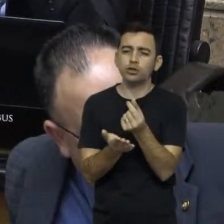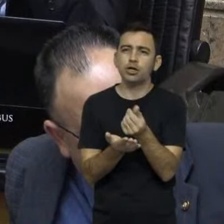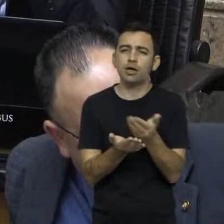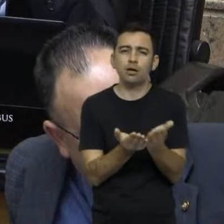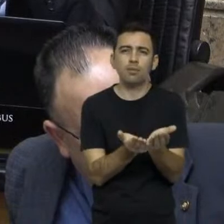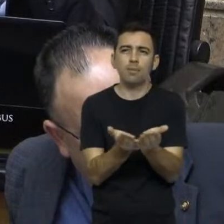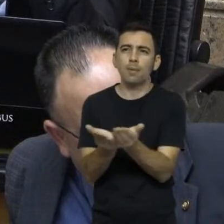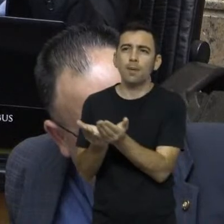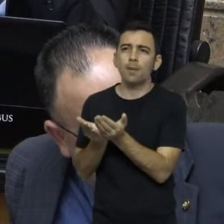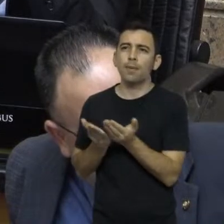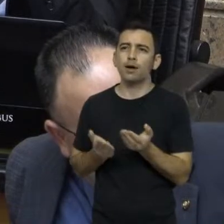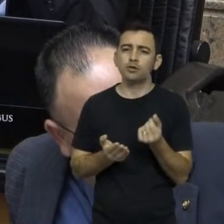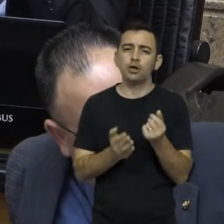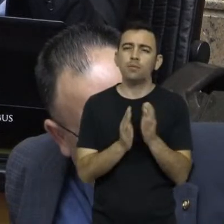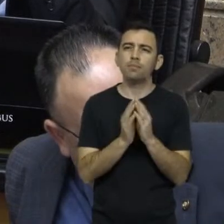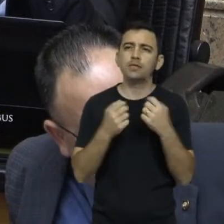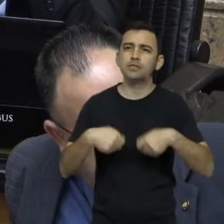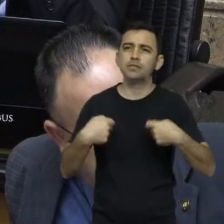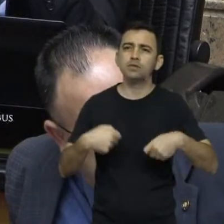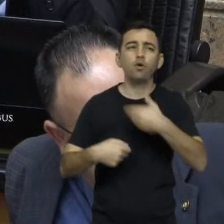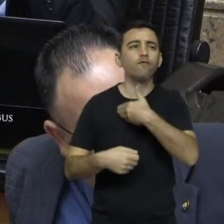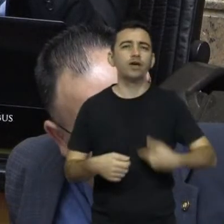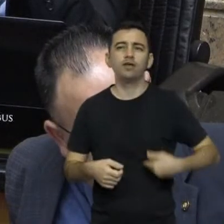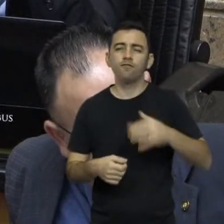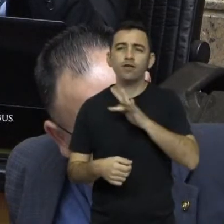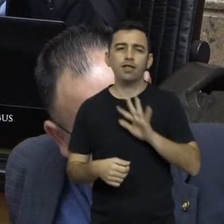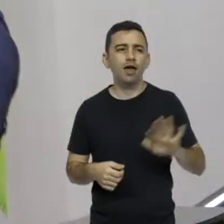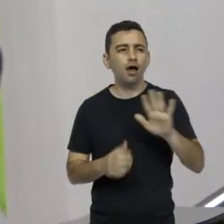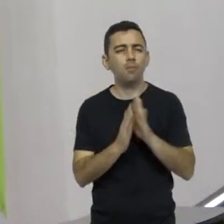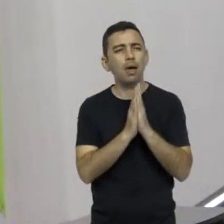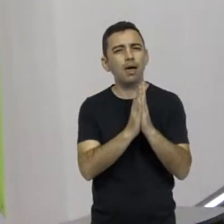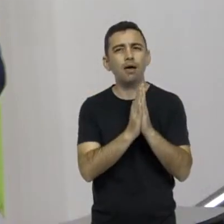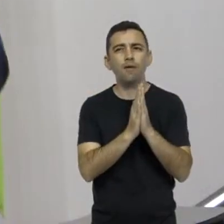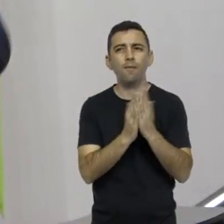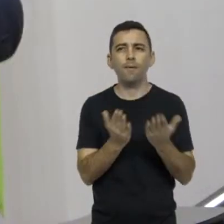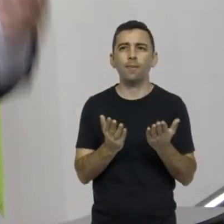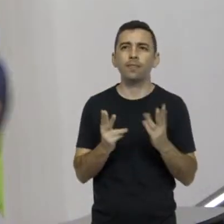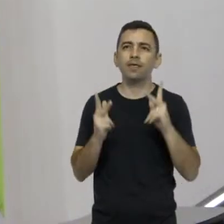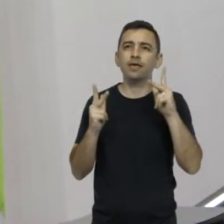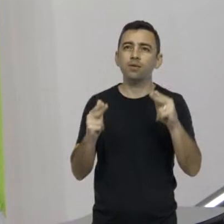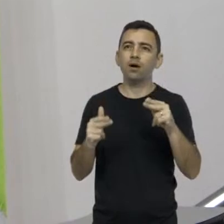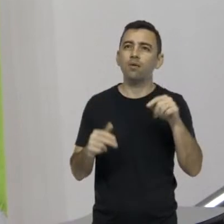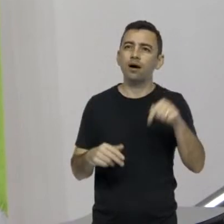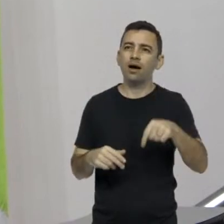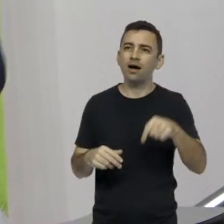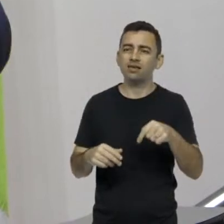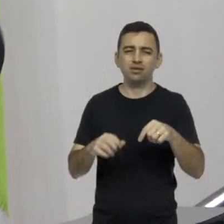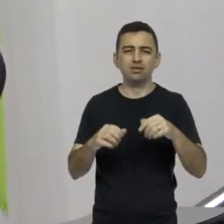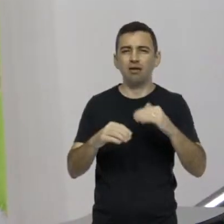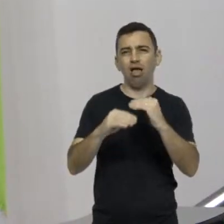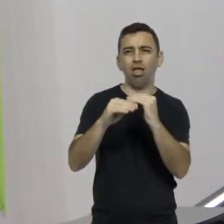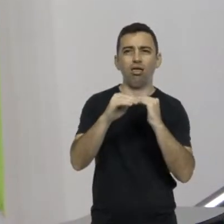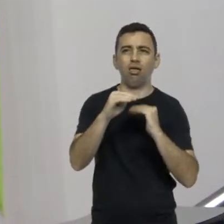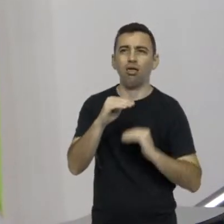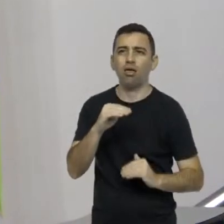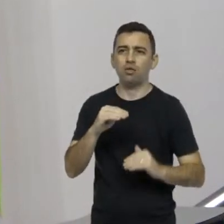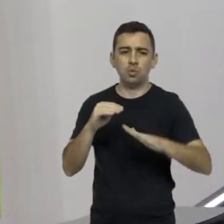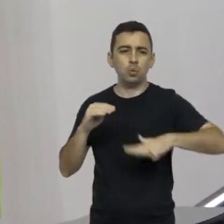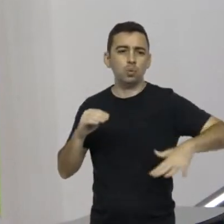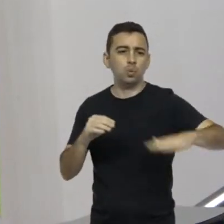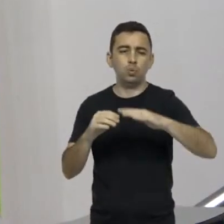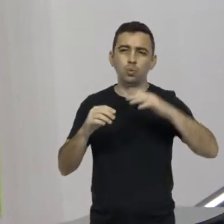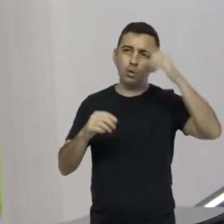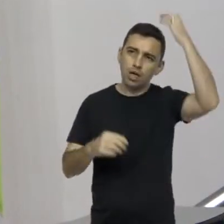pedindo mais recursos para o governo federal, como se fôssemos vassalos desse grande reino